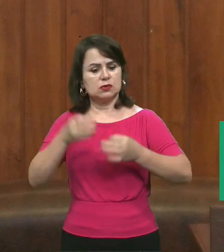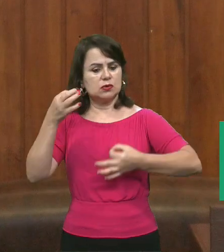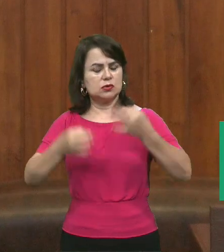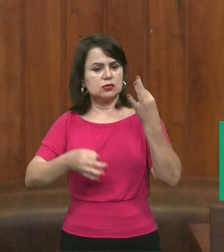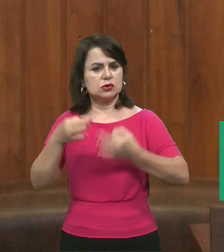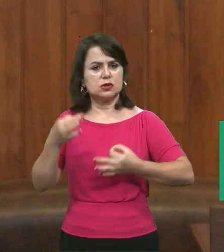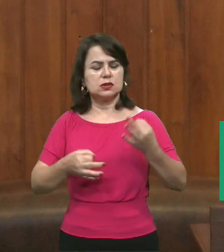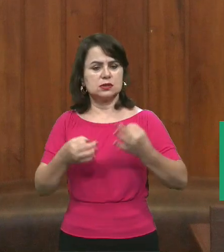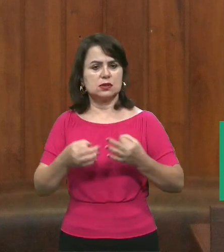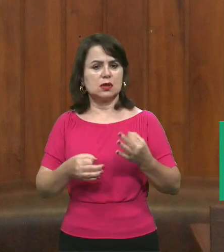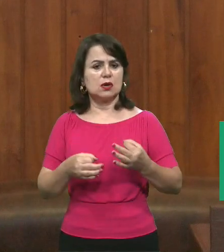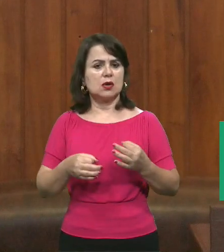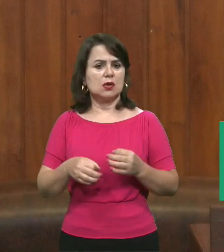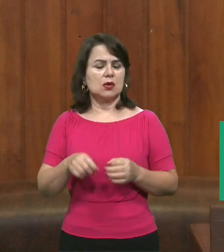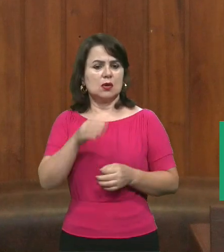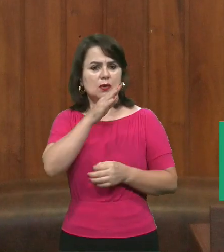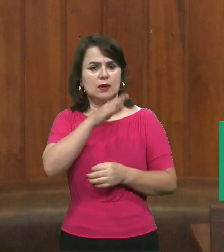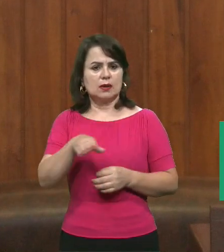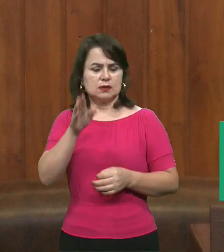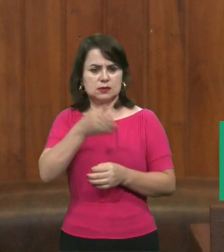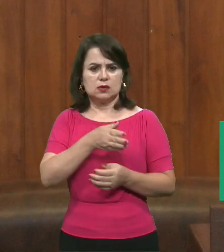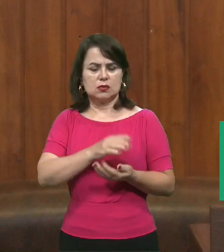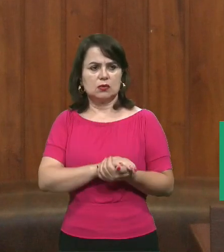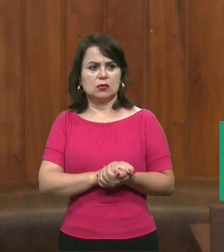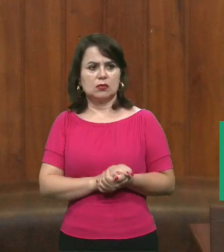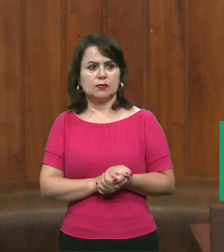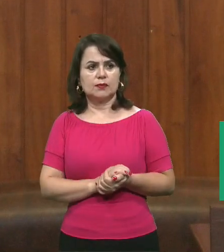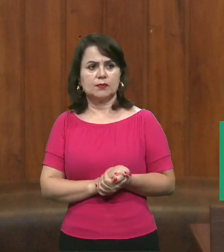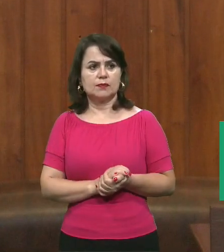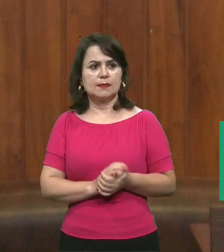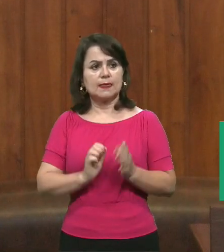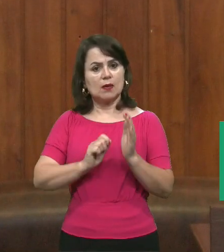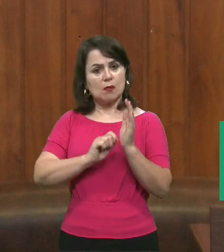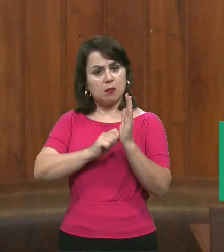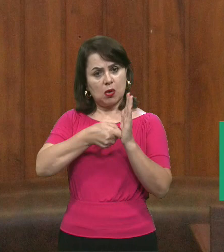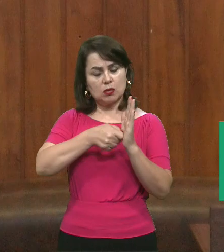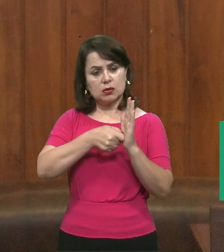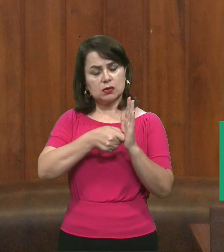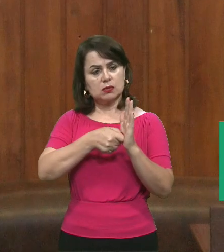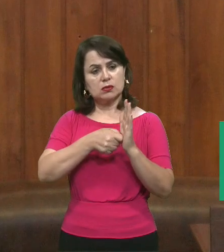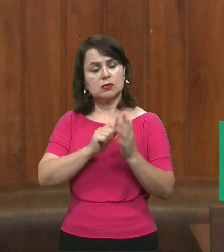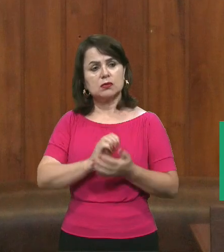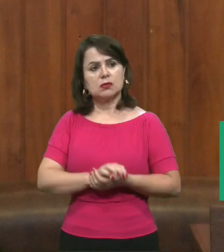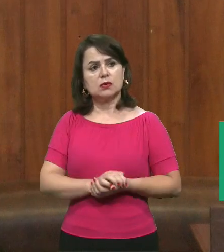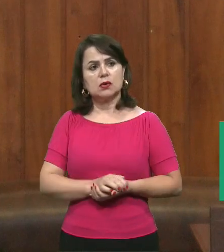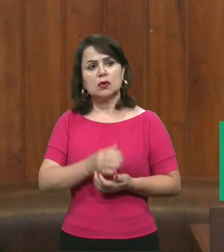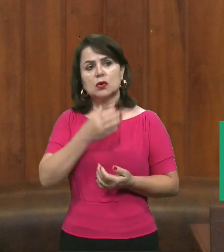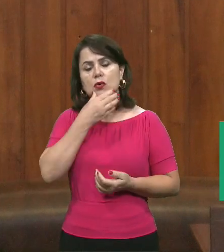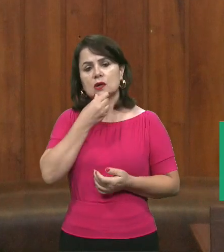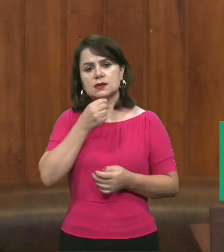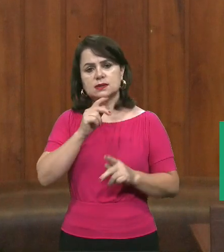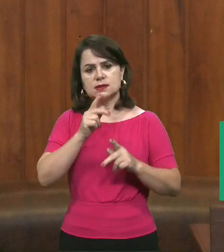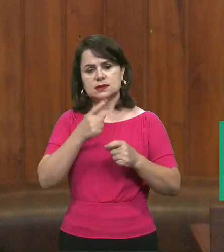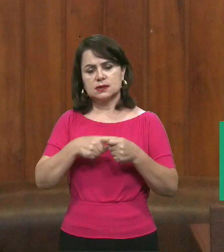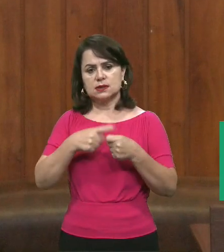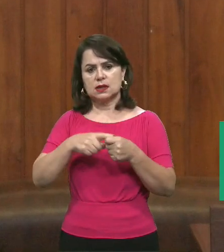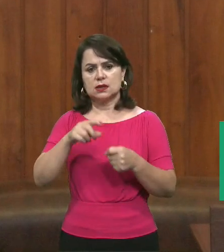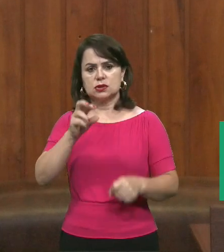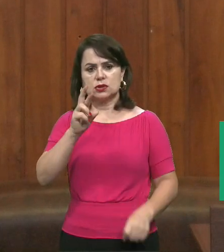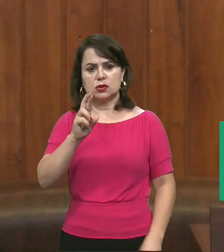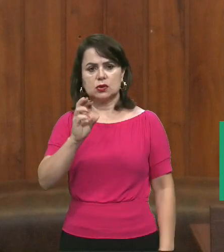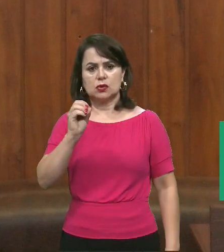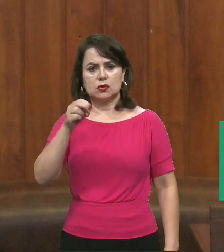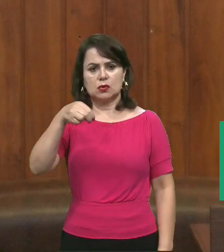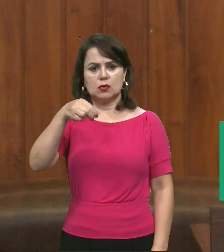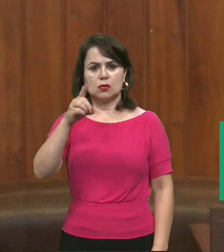Justiça. Olha o nome do prefeito, até o nome é meio esquisito. Percival Argemiro, lá em Rondonópolis. Até o nome é esquisito,